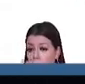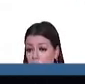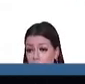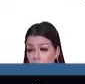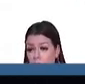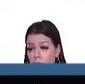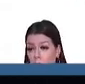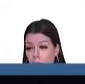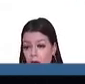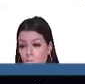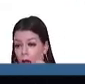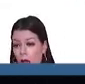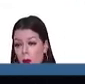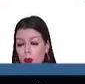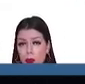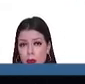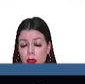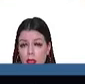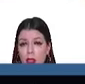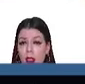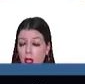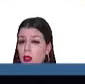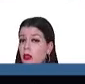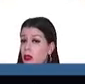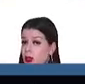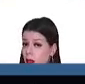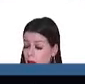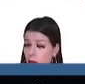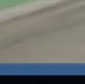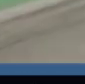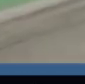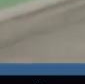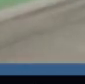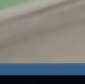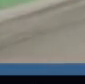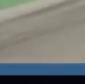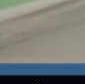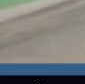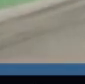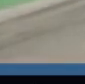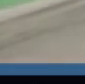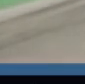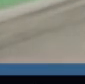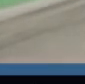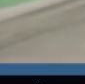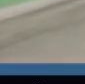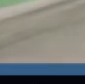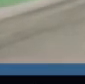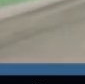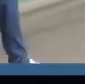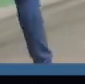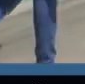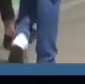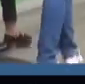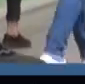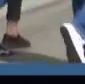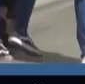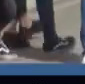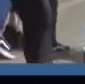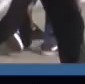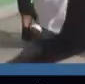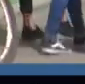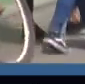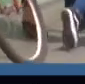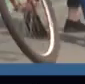em mídia social e é importante a Polícia Civil preparada para conduzir e chegar